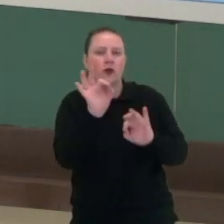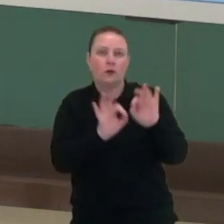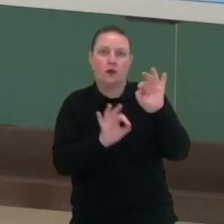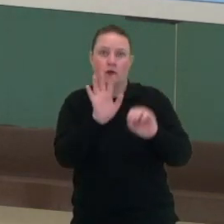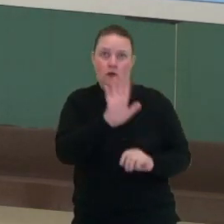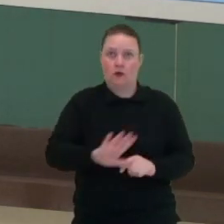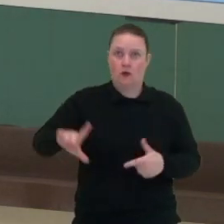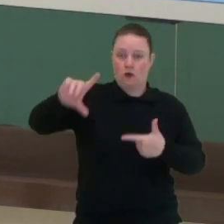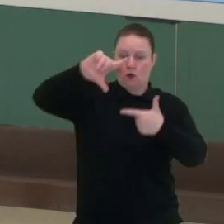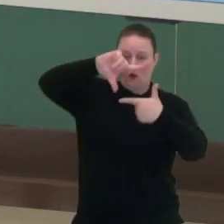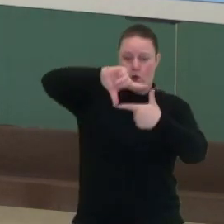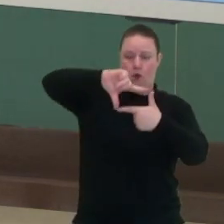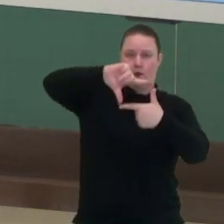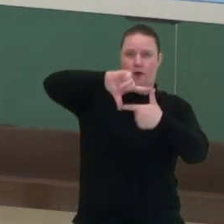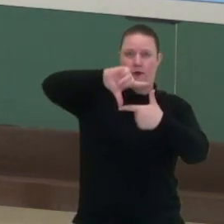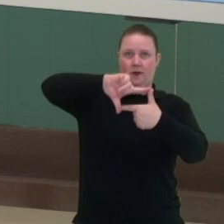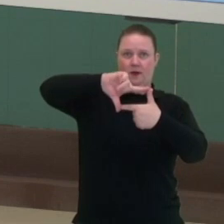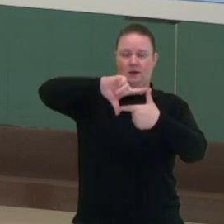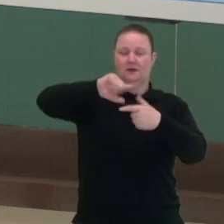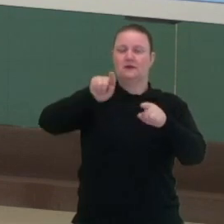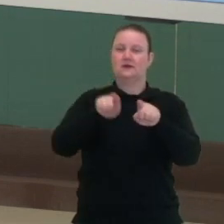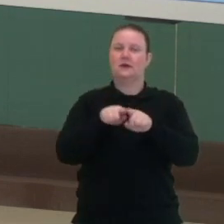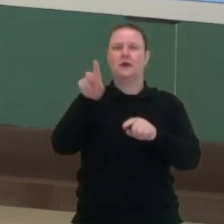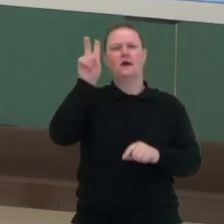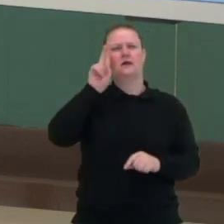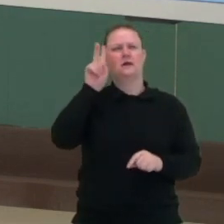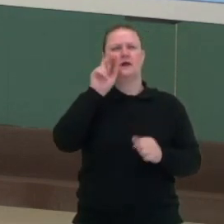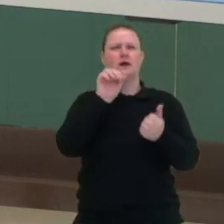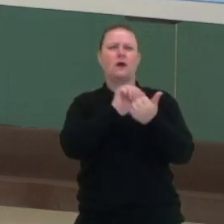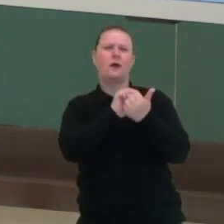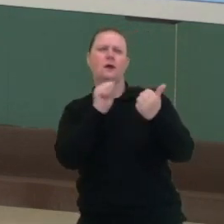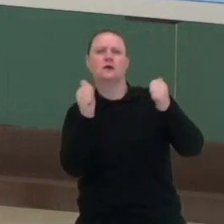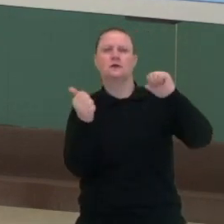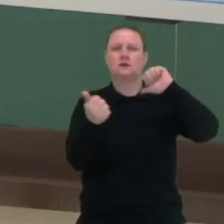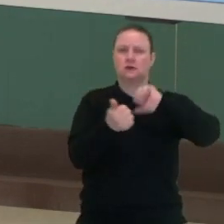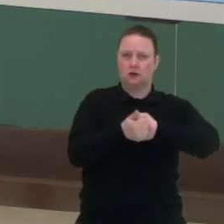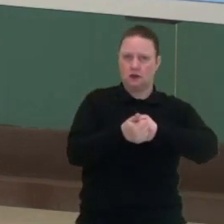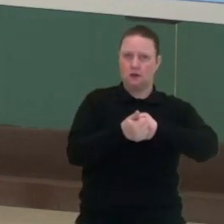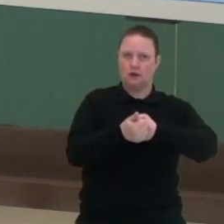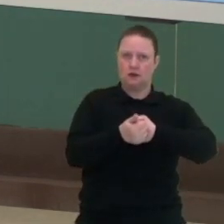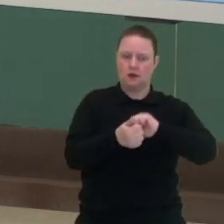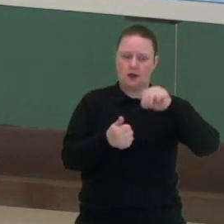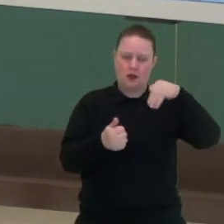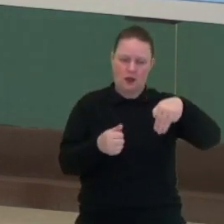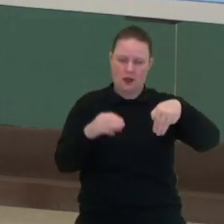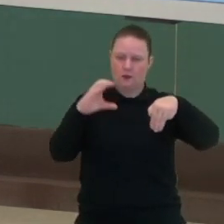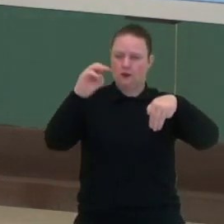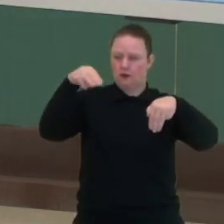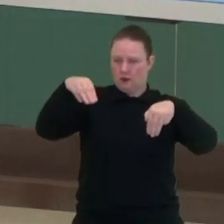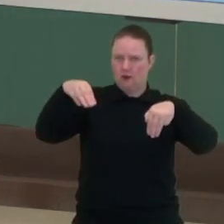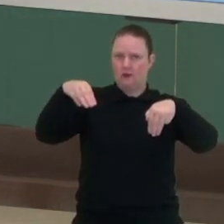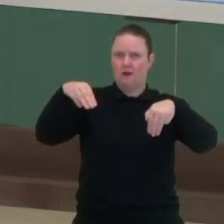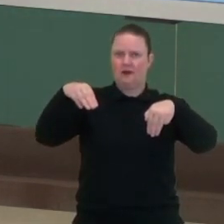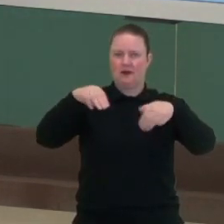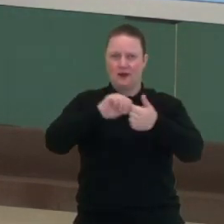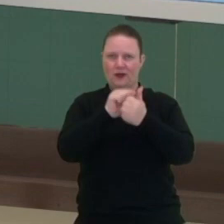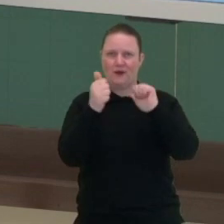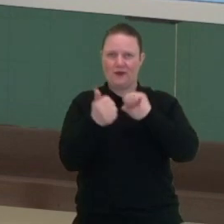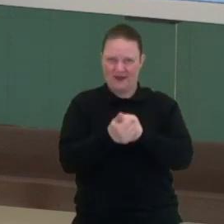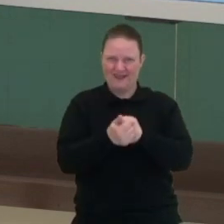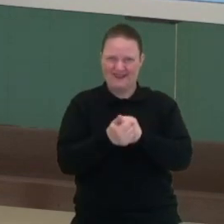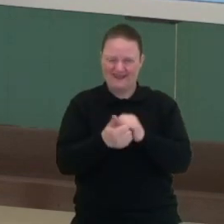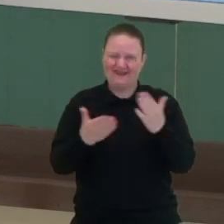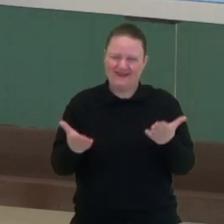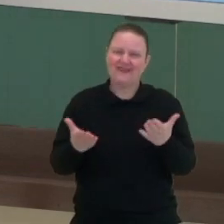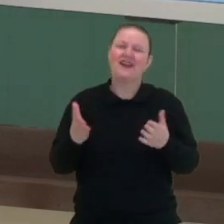superfície retangular e ainda relembramos a transformação de unidades de medidas de comprimento. Eu espero que